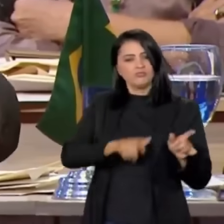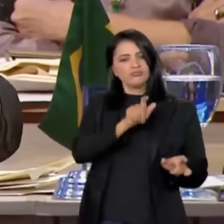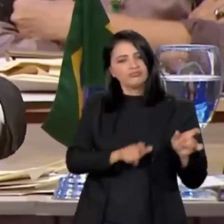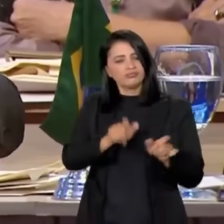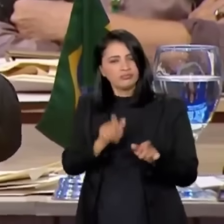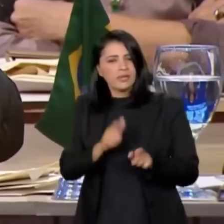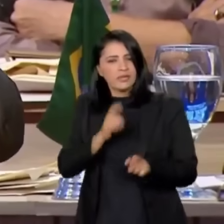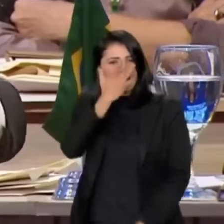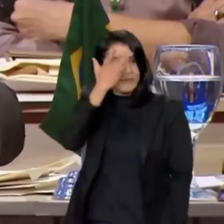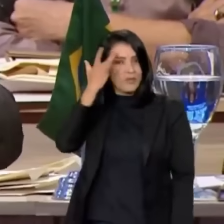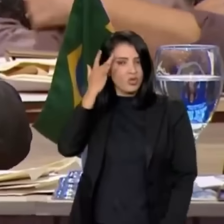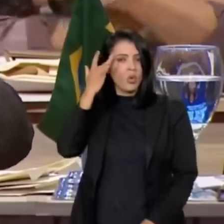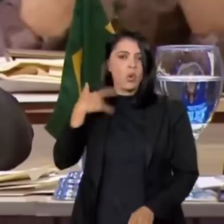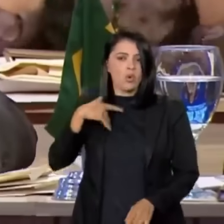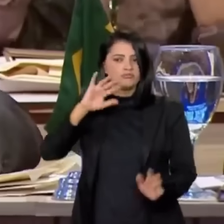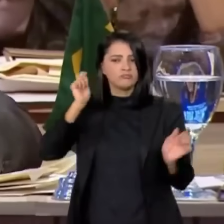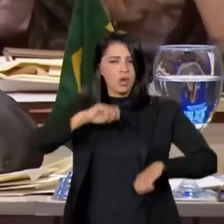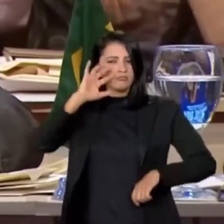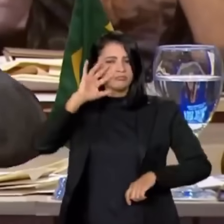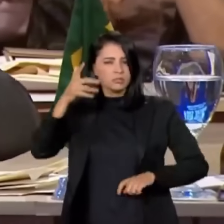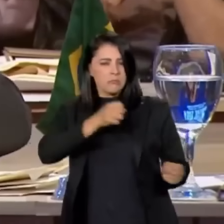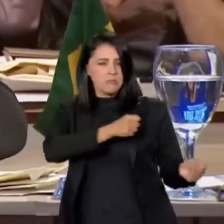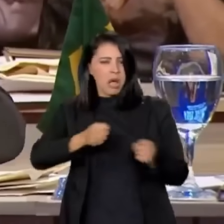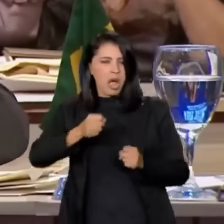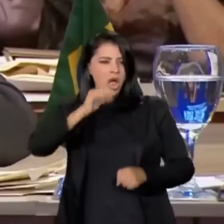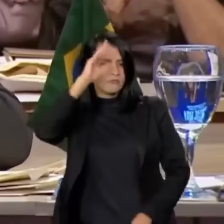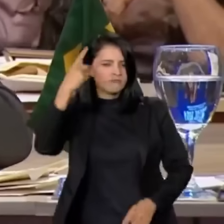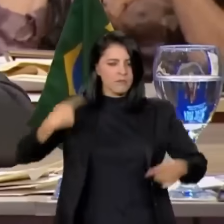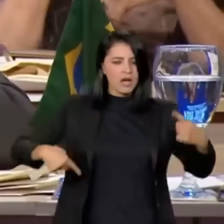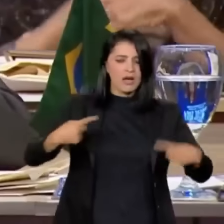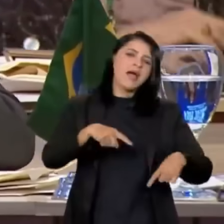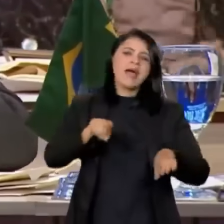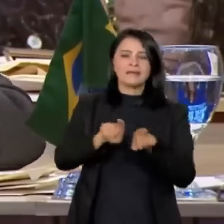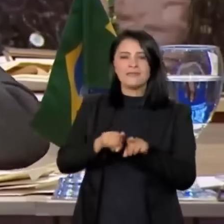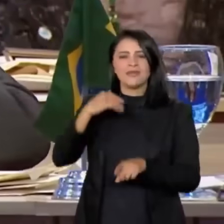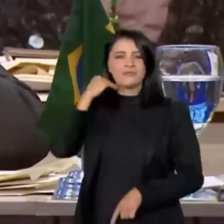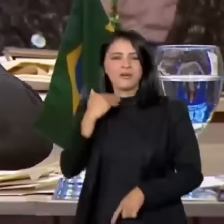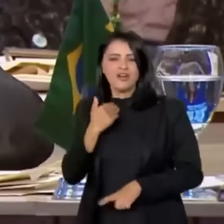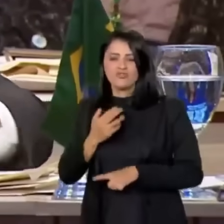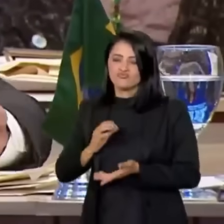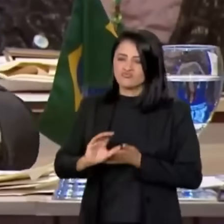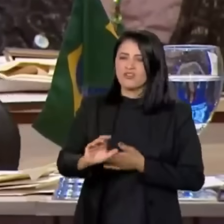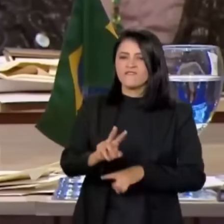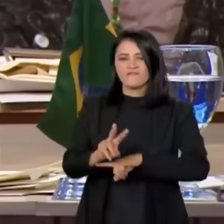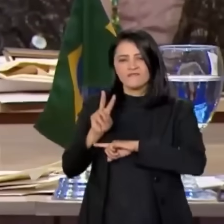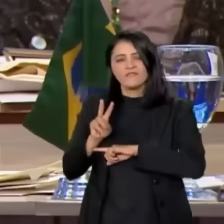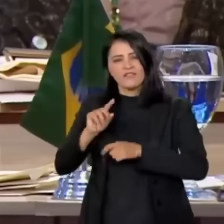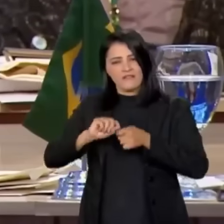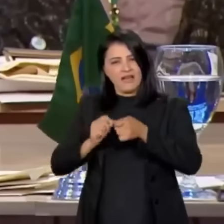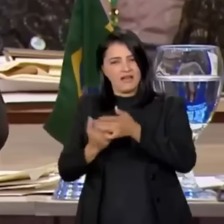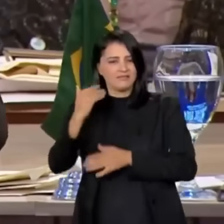as pessoas que têm poder de decisão, as pessoas que dirigem bancos de investimentos, bancos que fazem